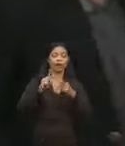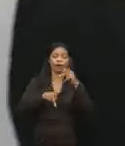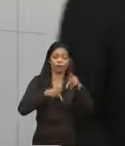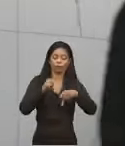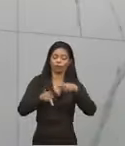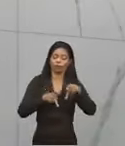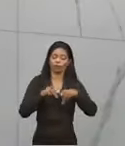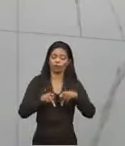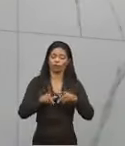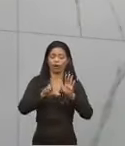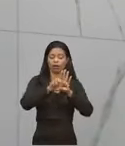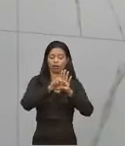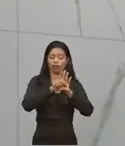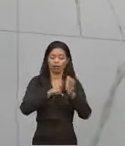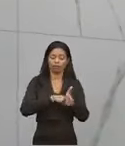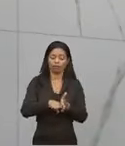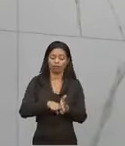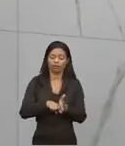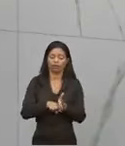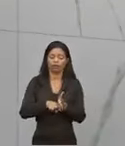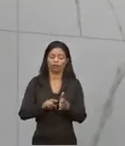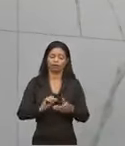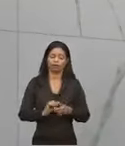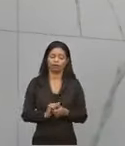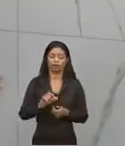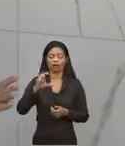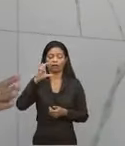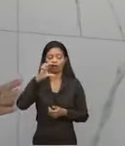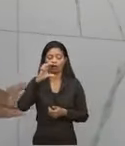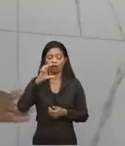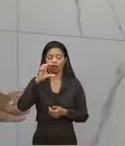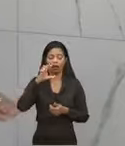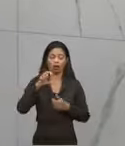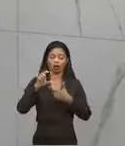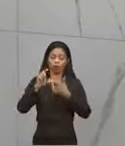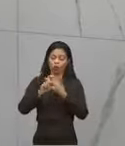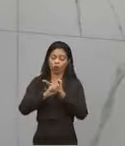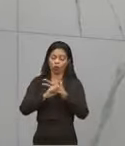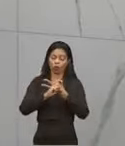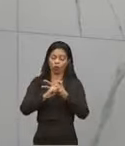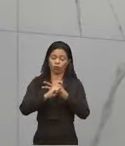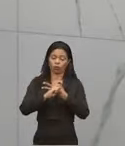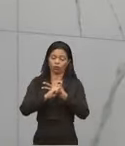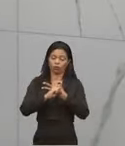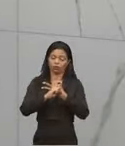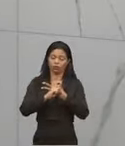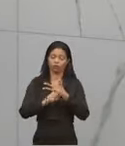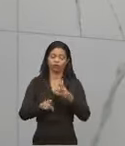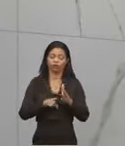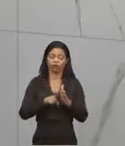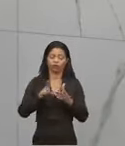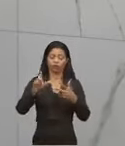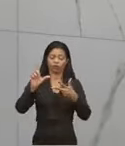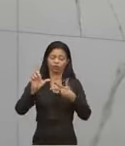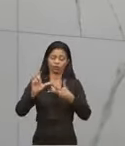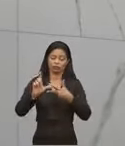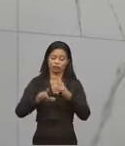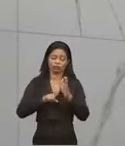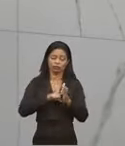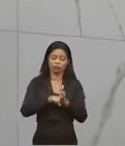fiscalizar o executivo. E eu quero aqui, para finalizar essa conversa, que não mais terei esse tipo de papo,